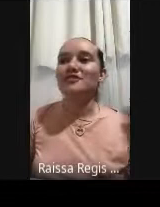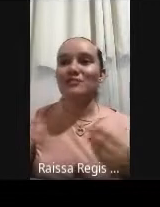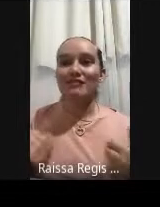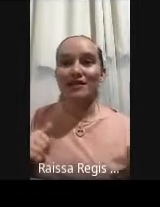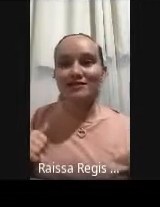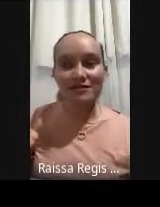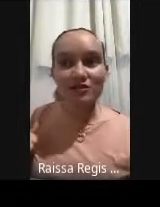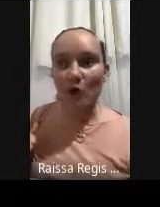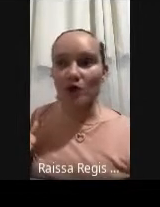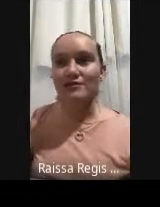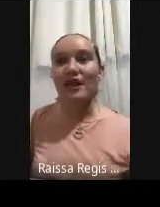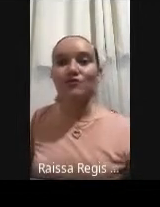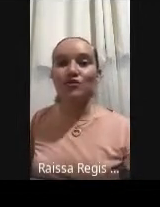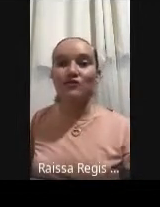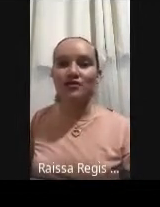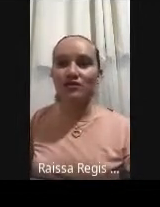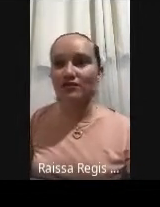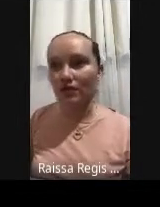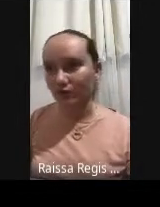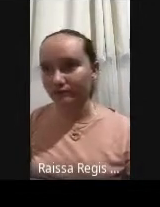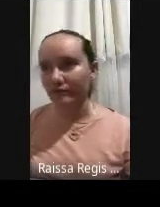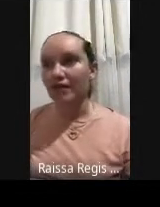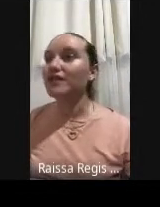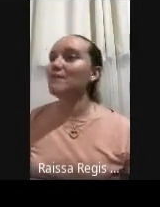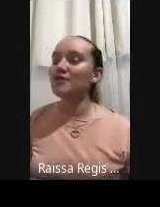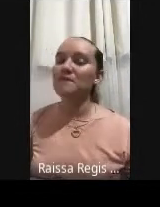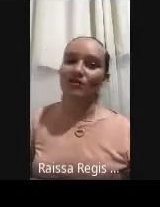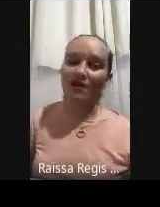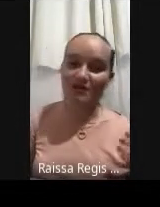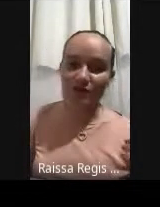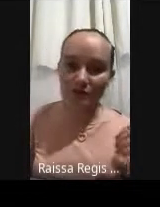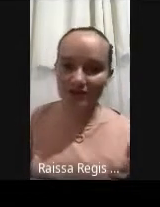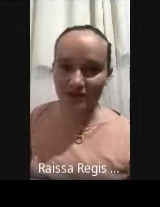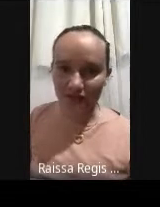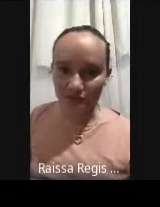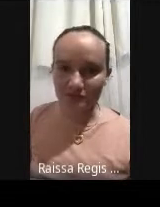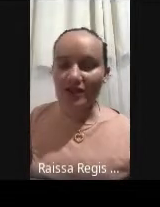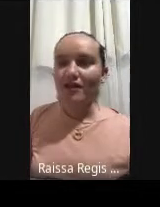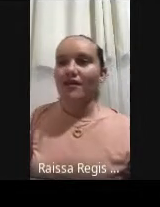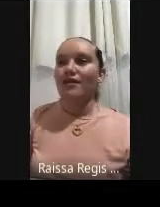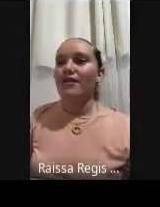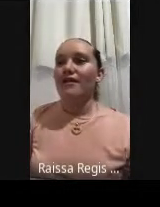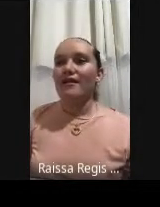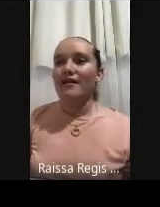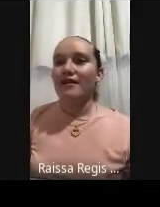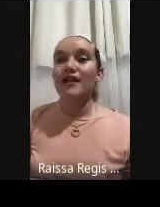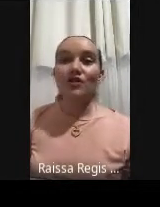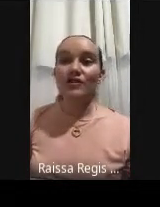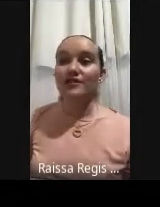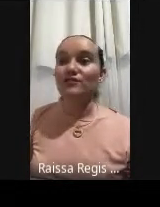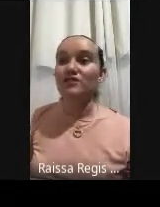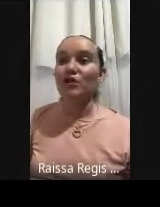foi disseminado nas escolas em 1981 e depois passou a ser informatizado.